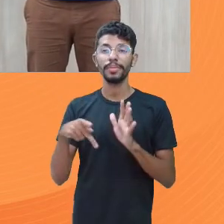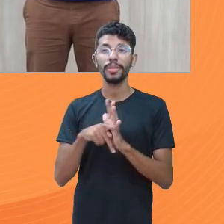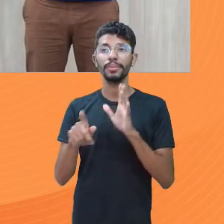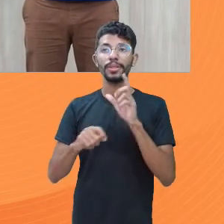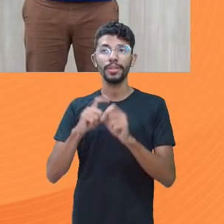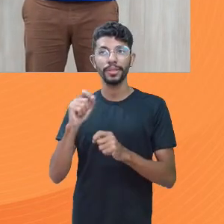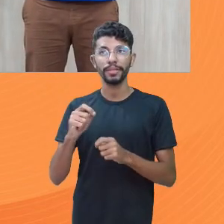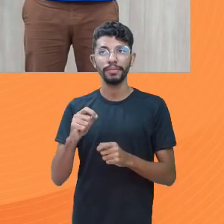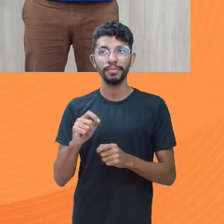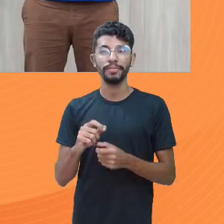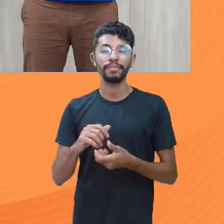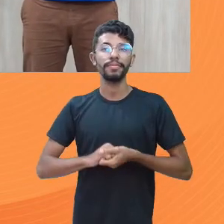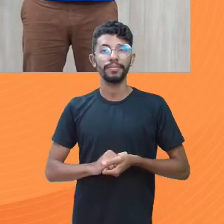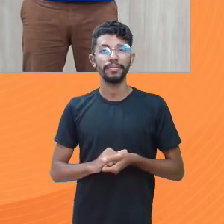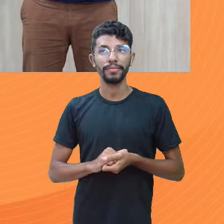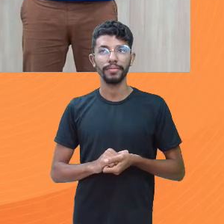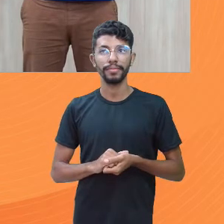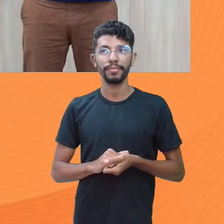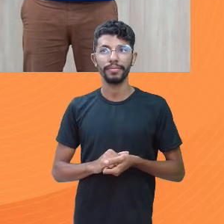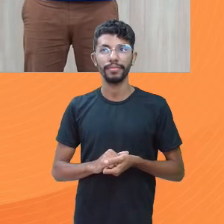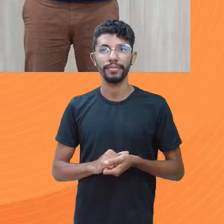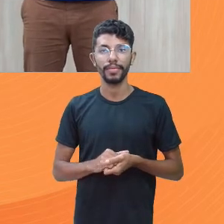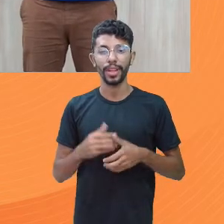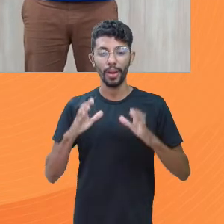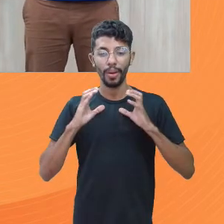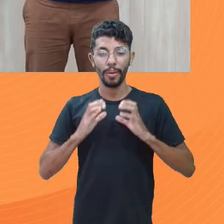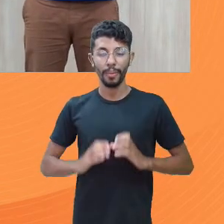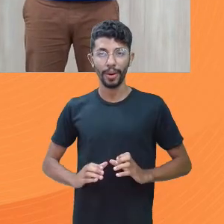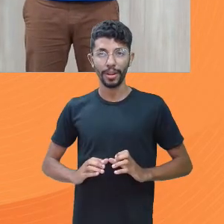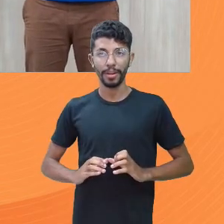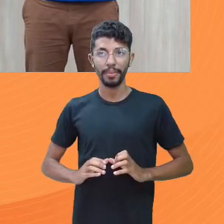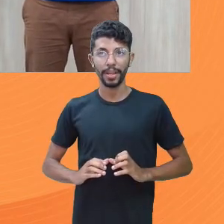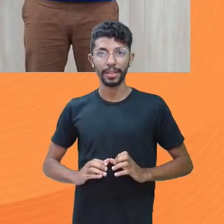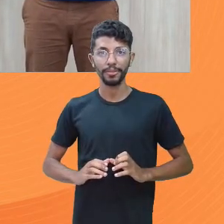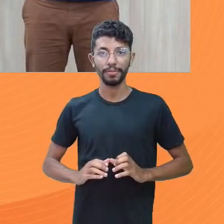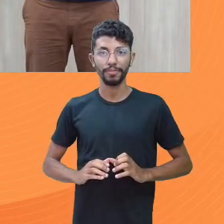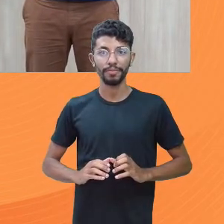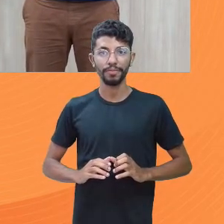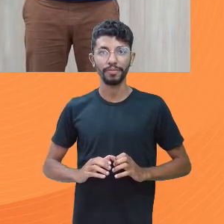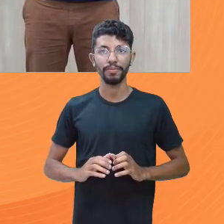de public behavior, ou seja, comportamento em público,